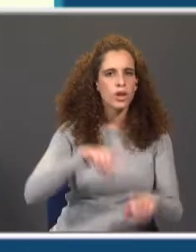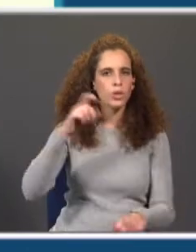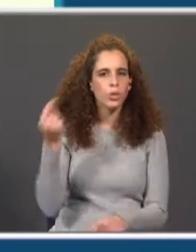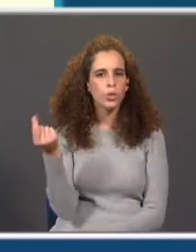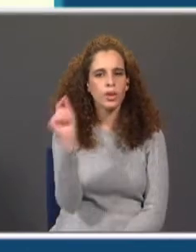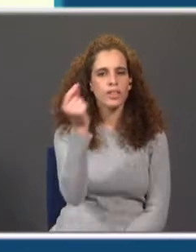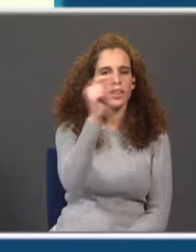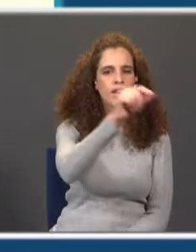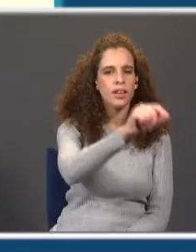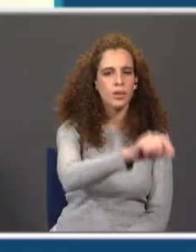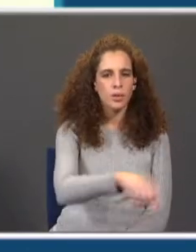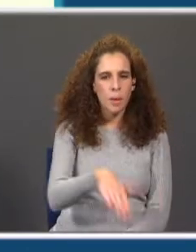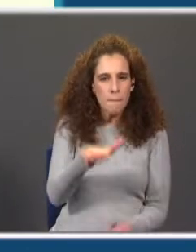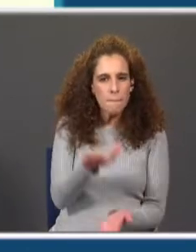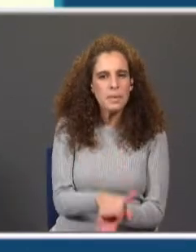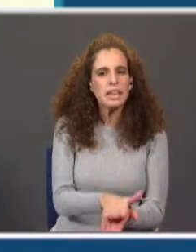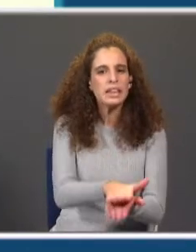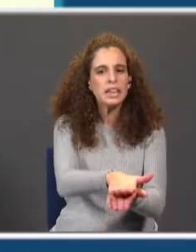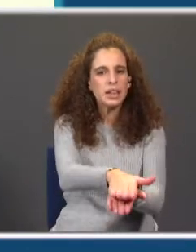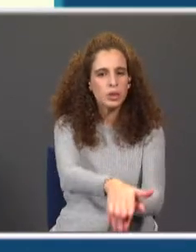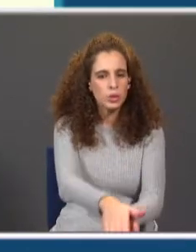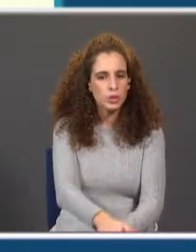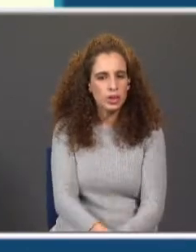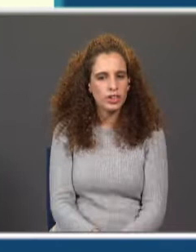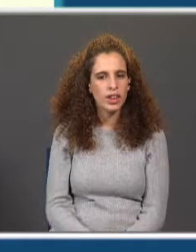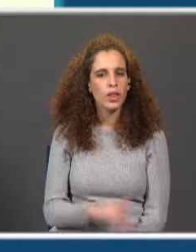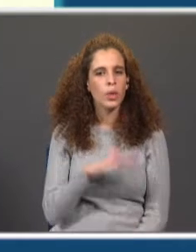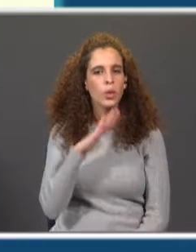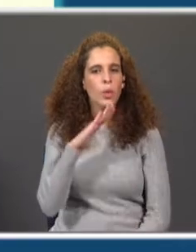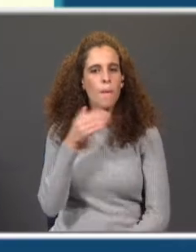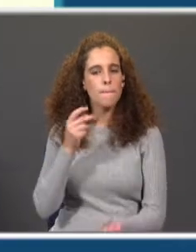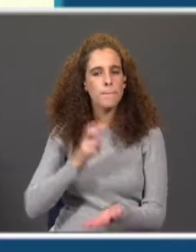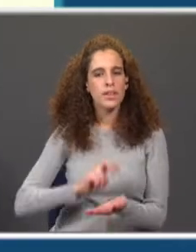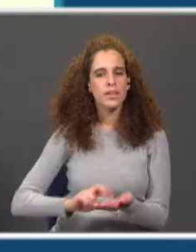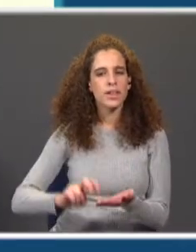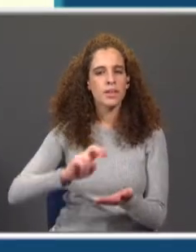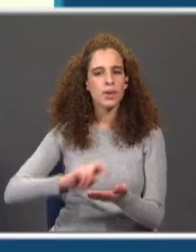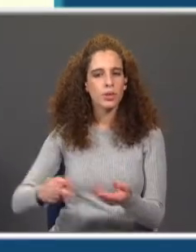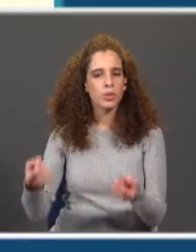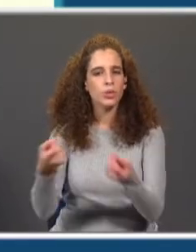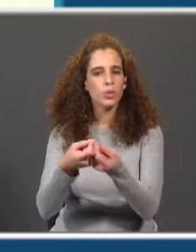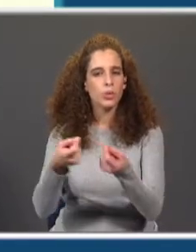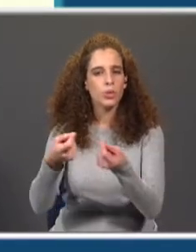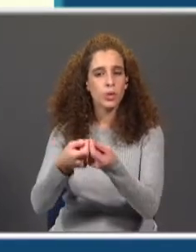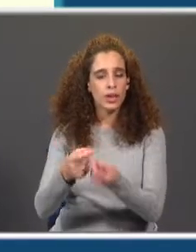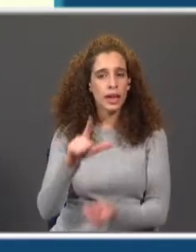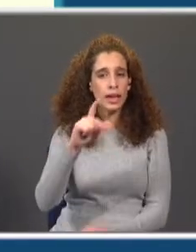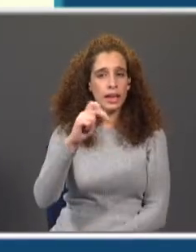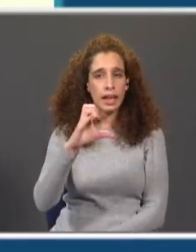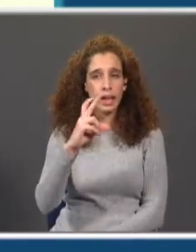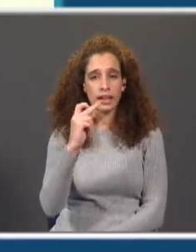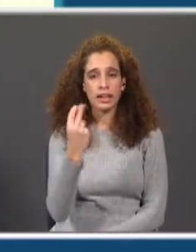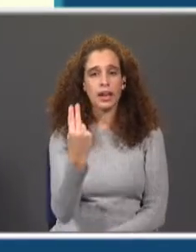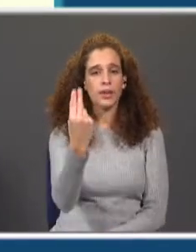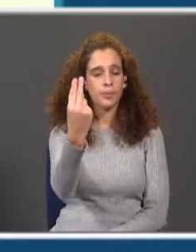Fugi de um inseto, pisei um dejeto, passei perto de um